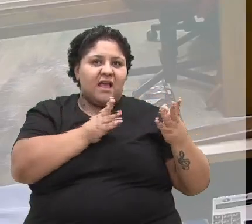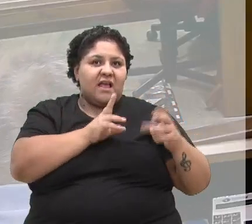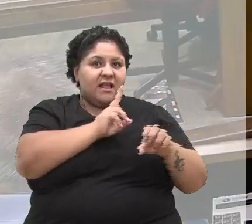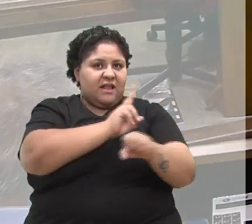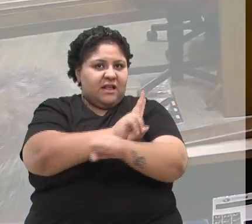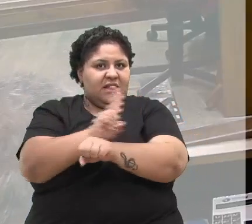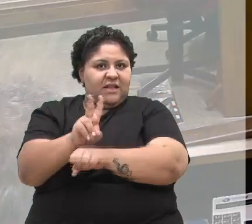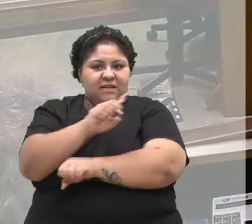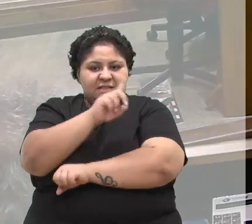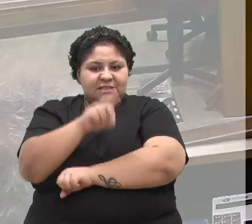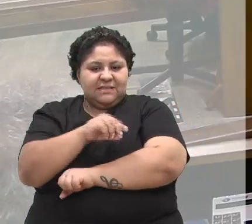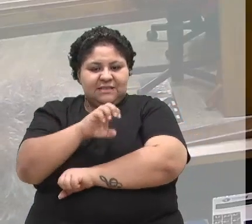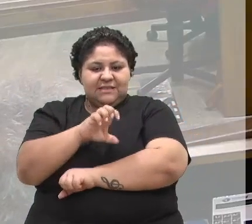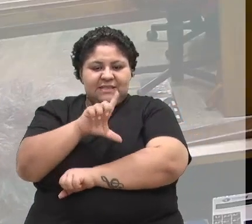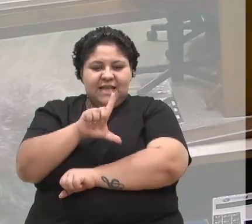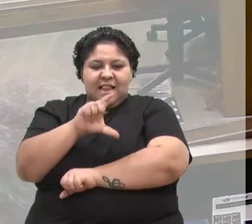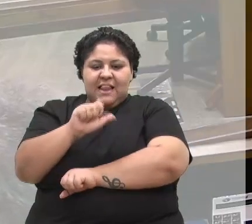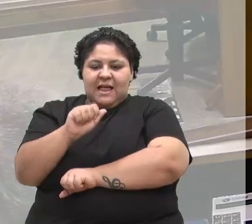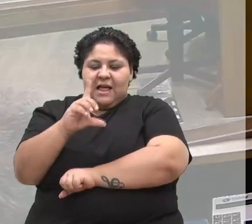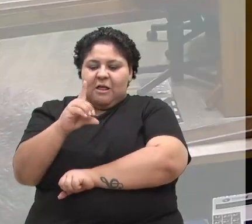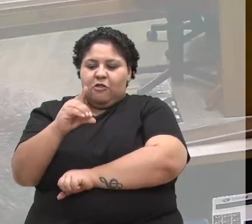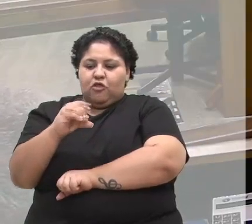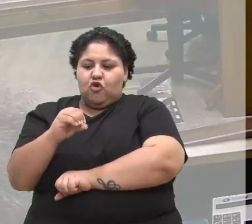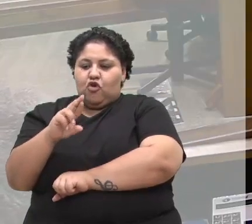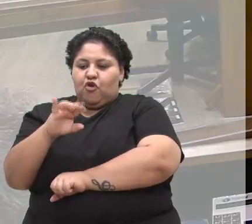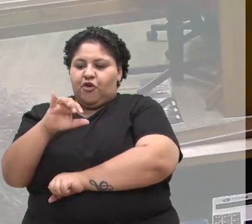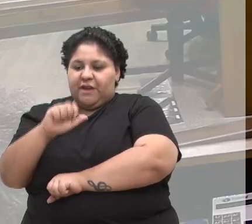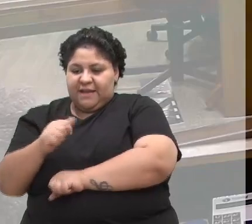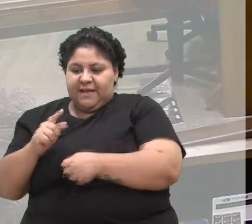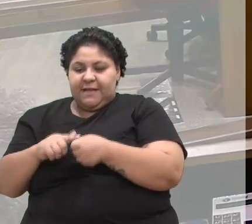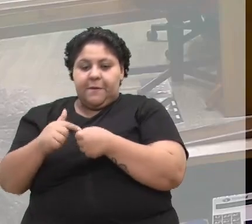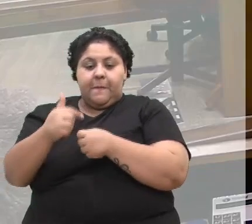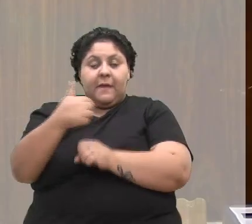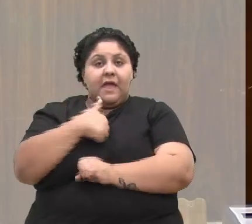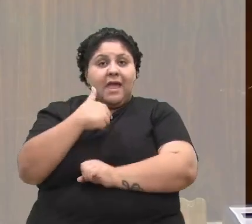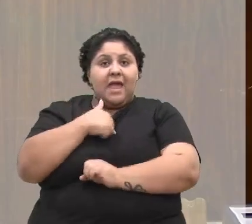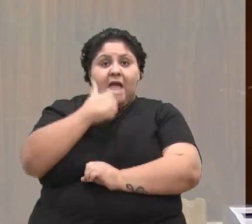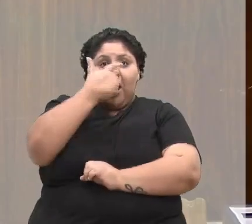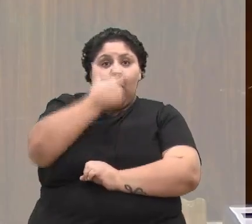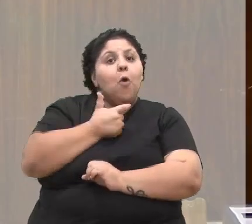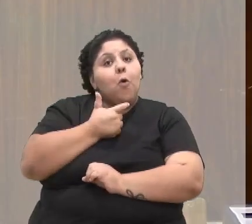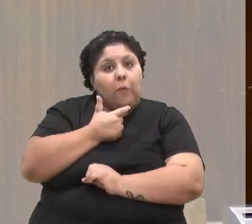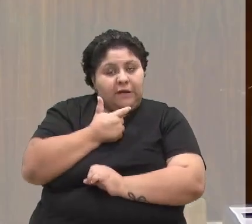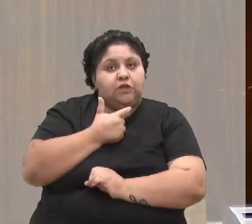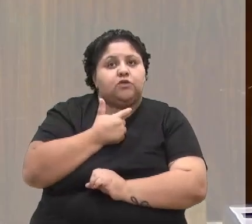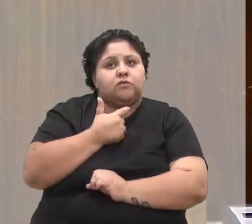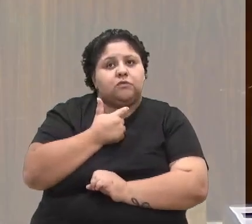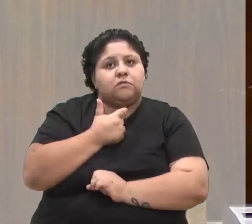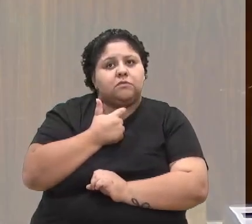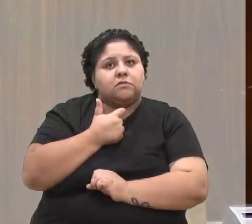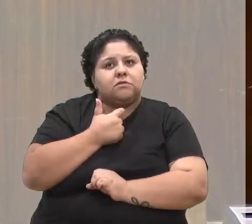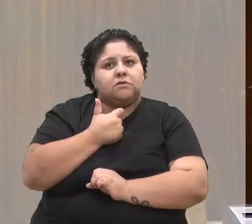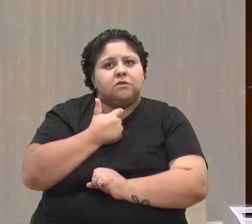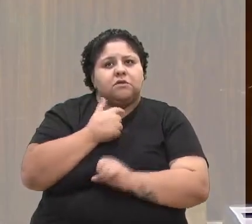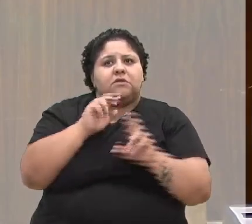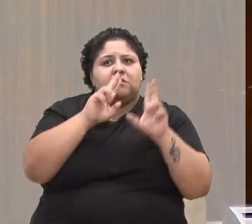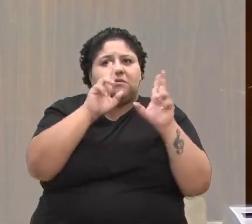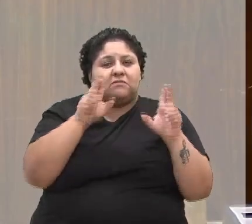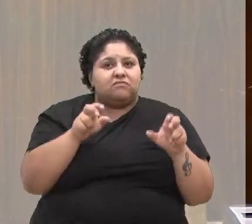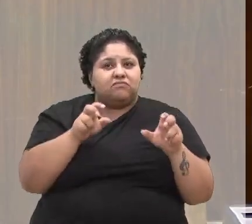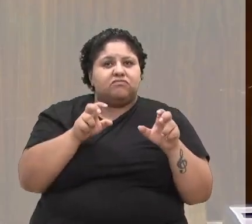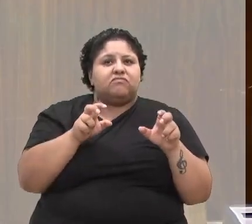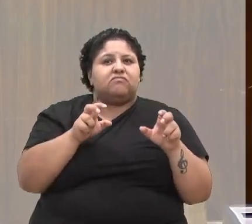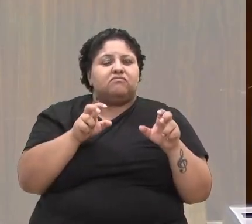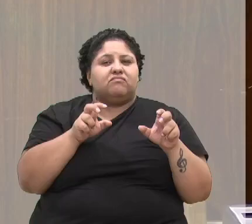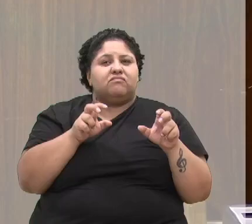zeladoria da cidade, eu venho dizendo que eu acho que essas questões, elas